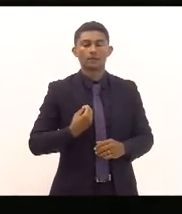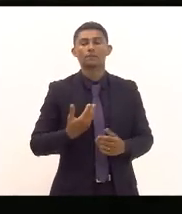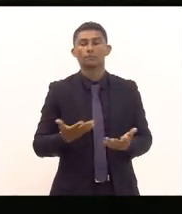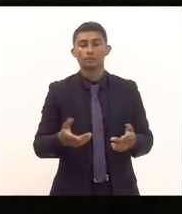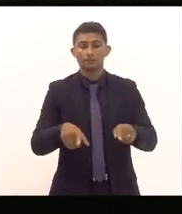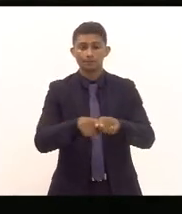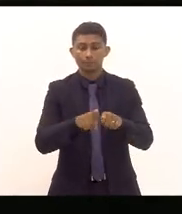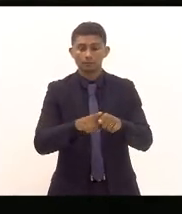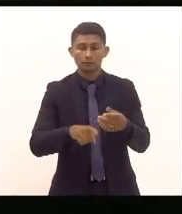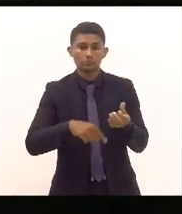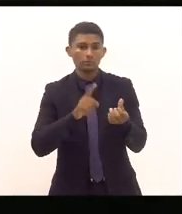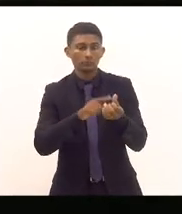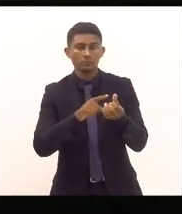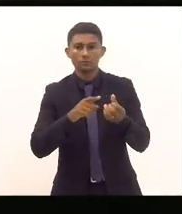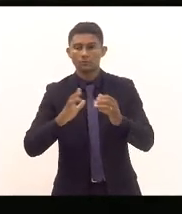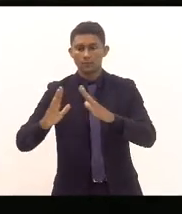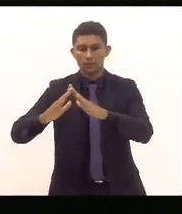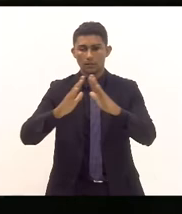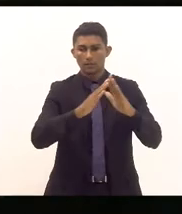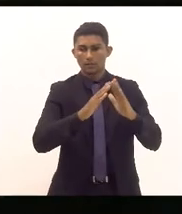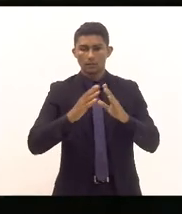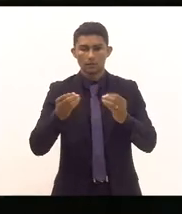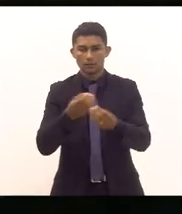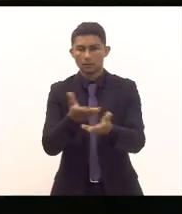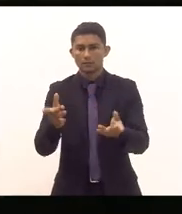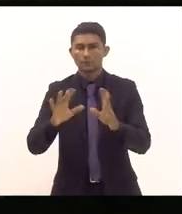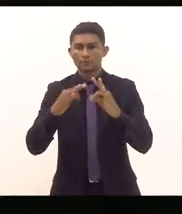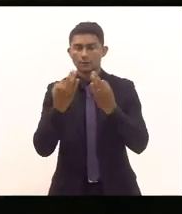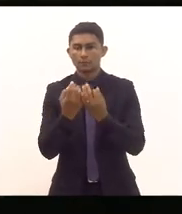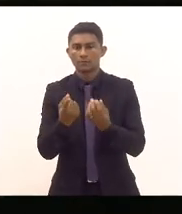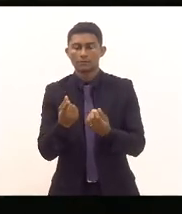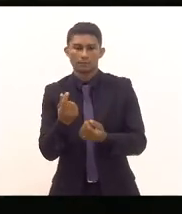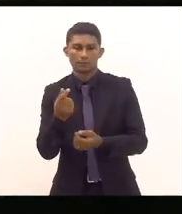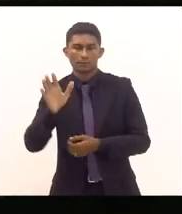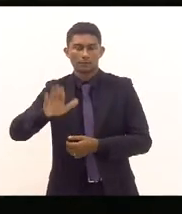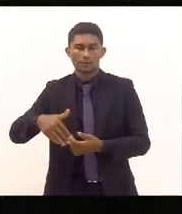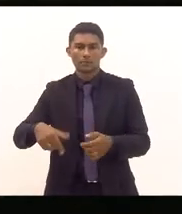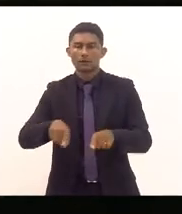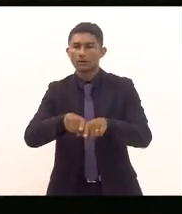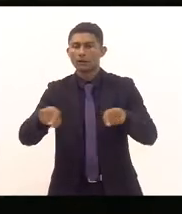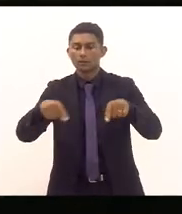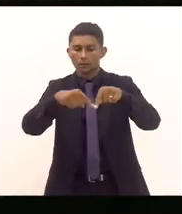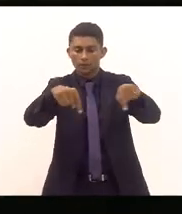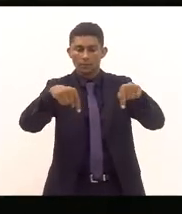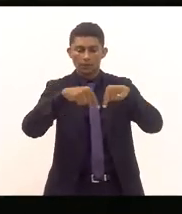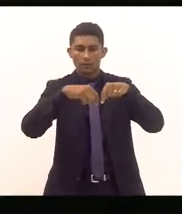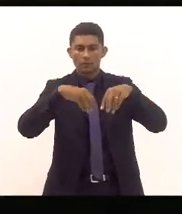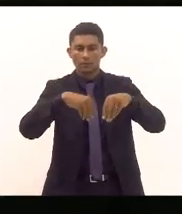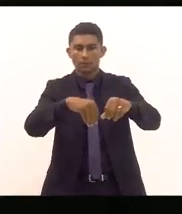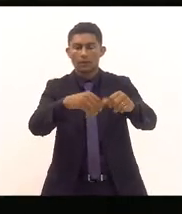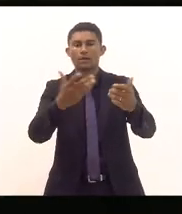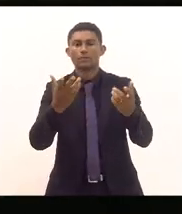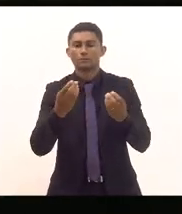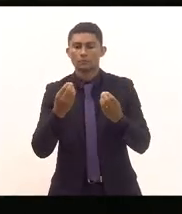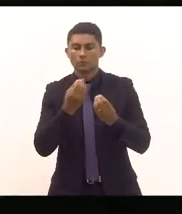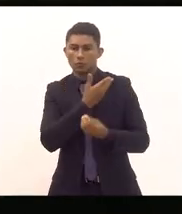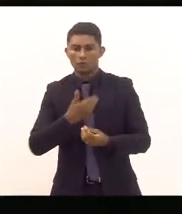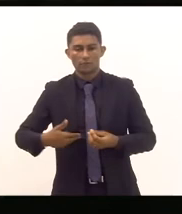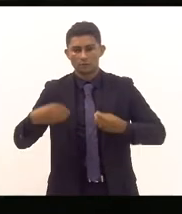habitação Popular destinado às famílias de baixa renda em terrenos cedidos por órgãos públicos federais estaduais ou